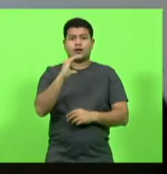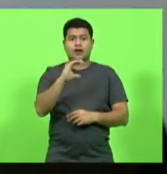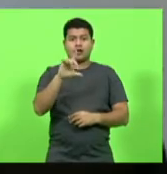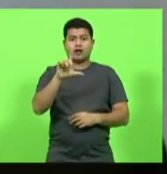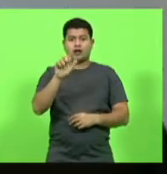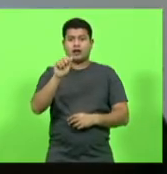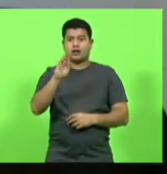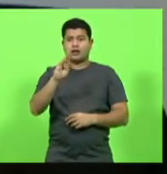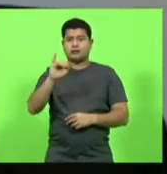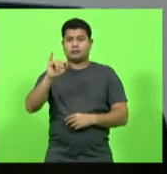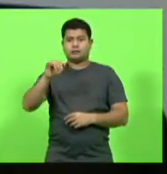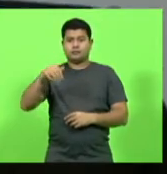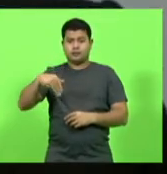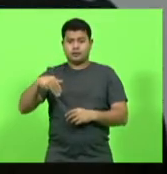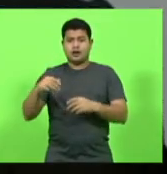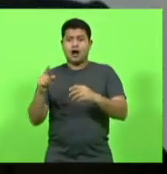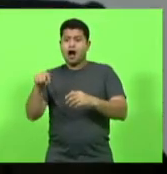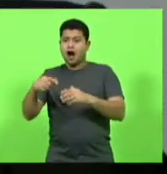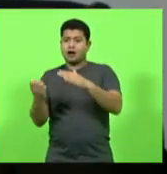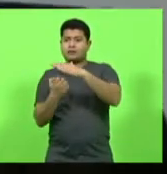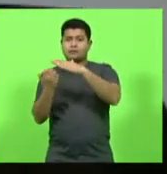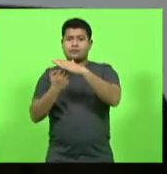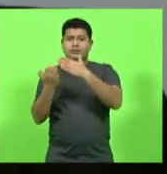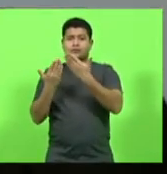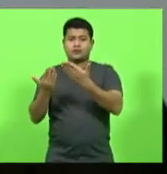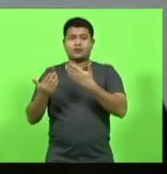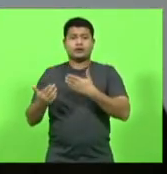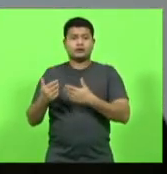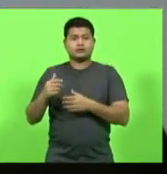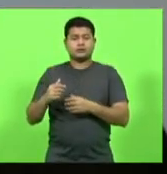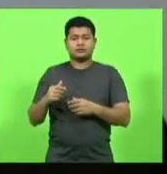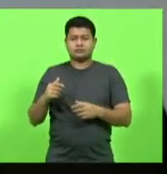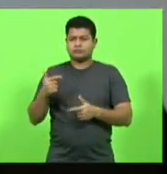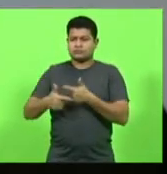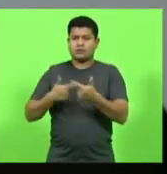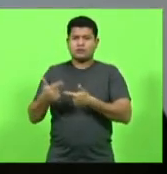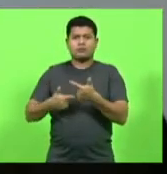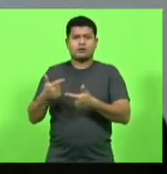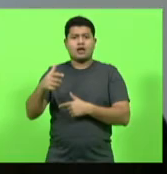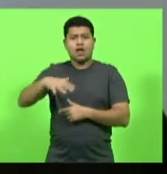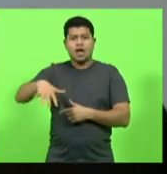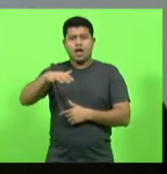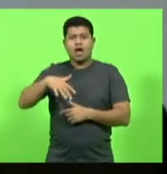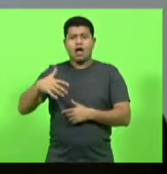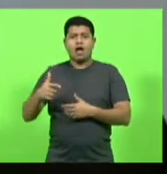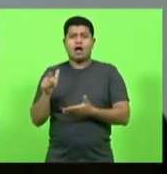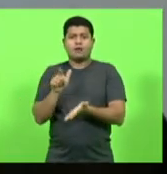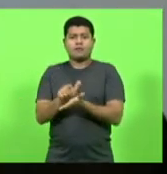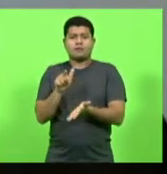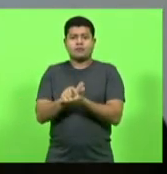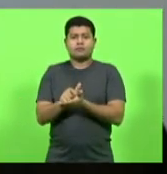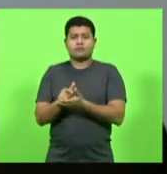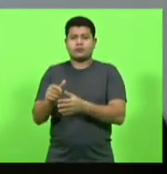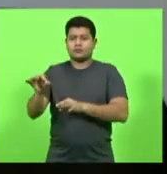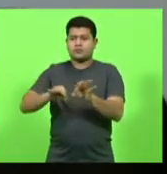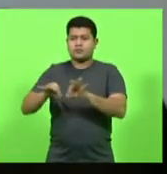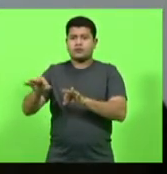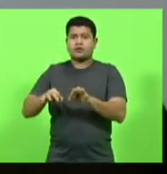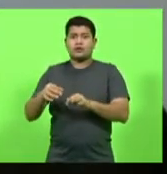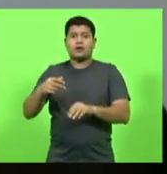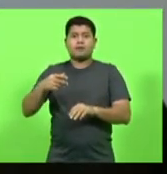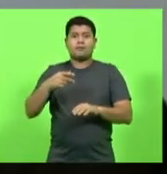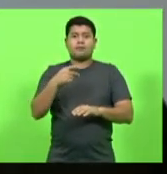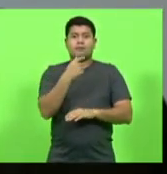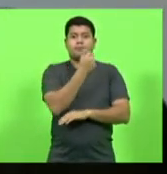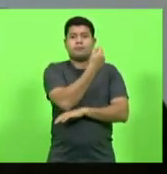empresa que é gigantesca no setor de papel, fez há uns 4, 5 anos atrás, que liga Palmeira a Correia